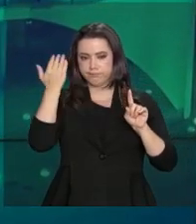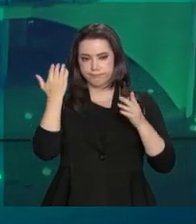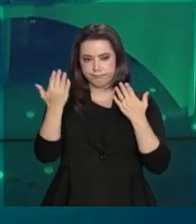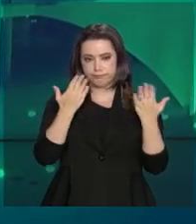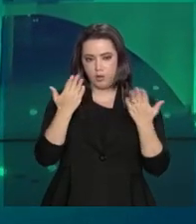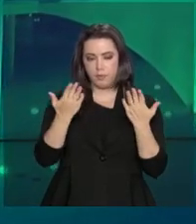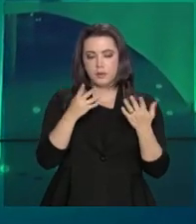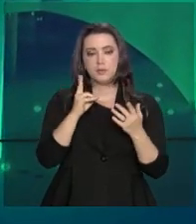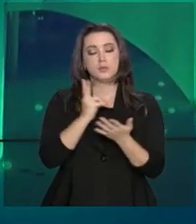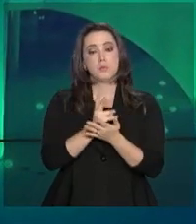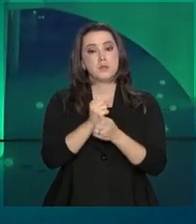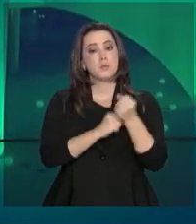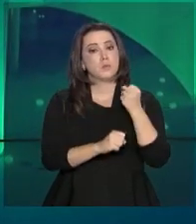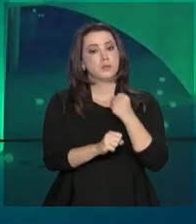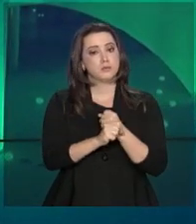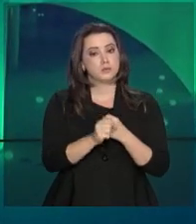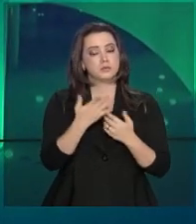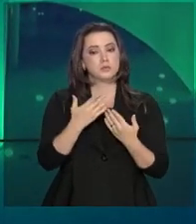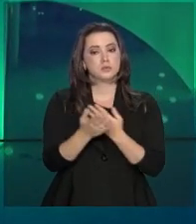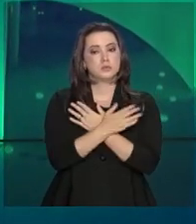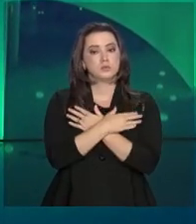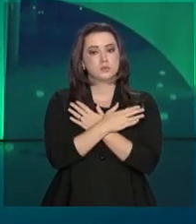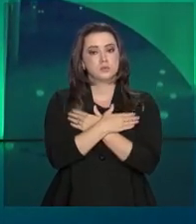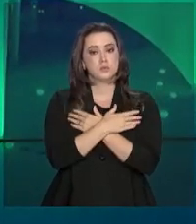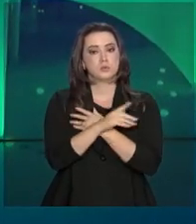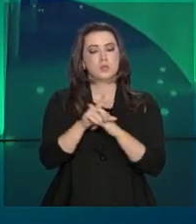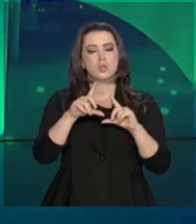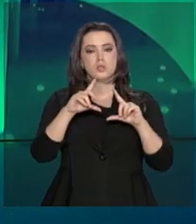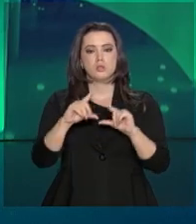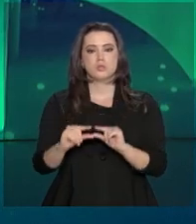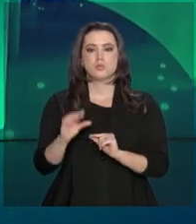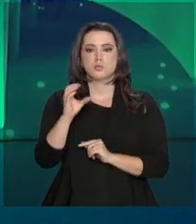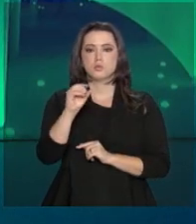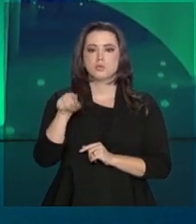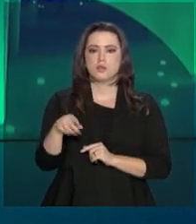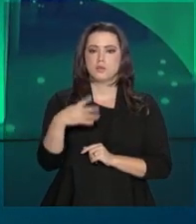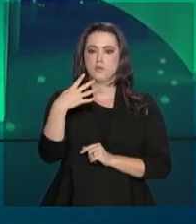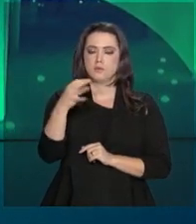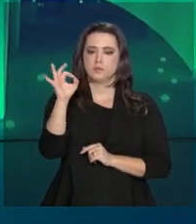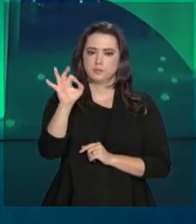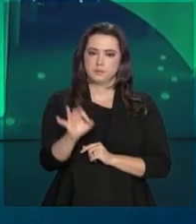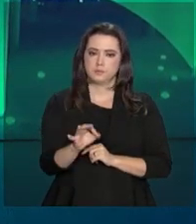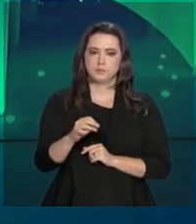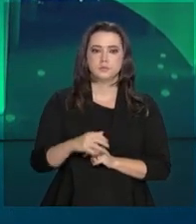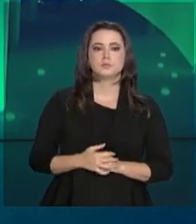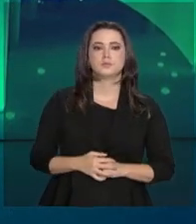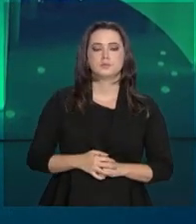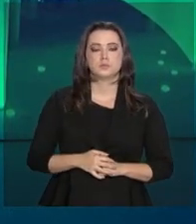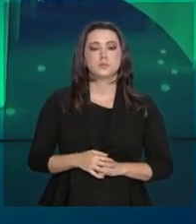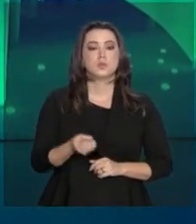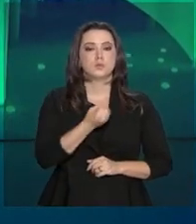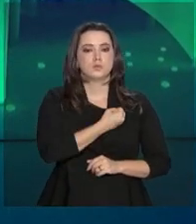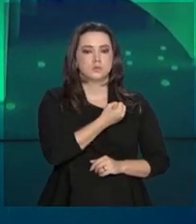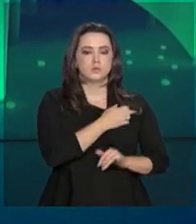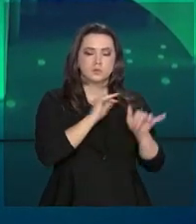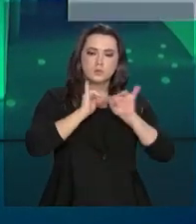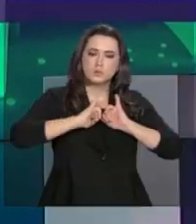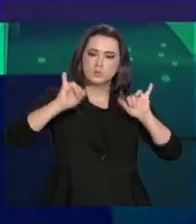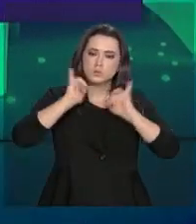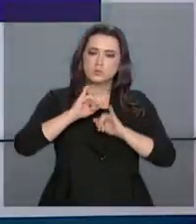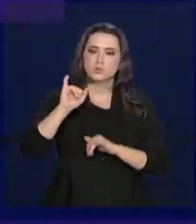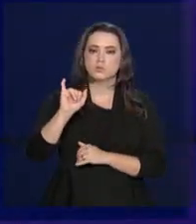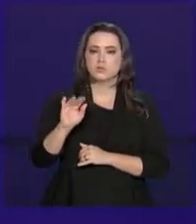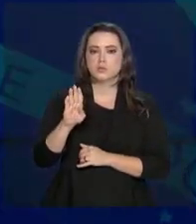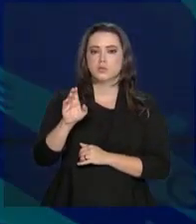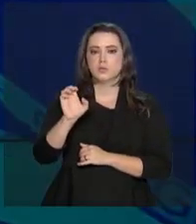de 2017, a desocupação no Brasil recuou 0,4 ponto percentual. Os números divulgados